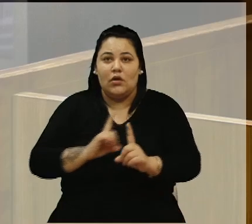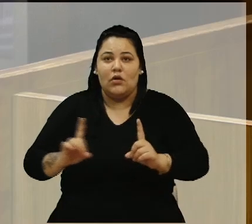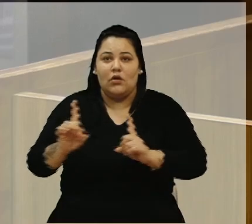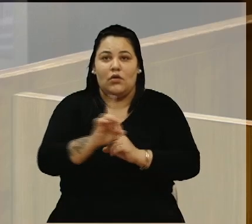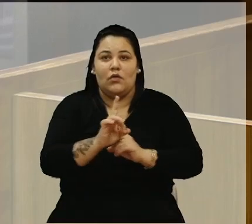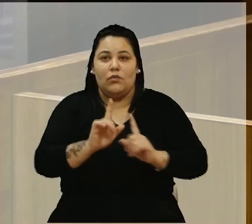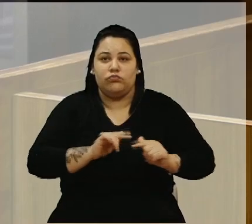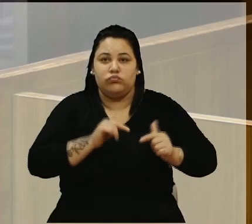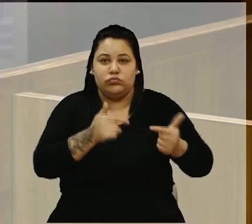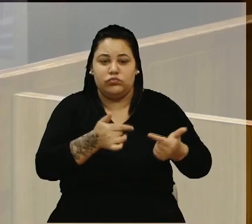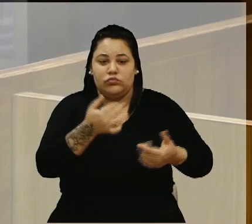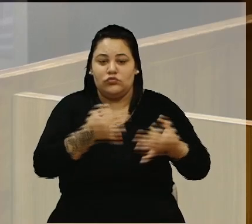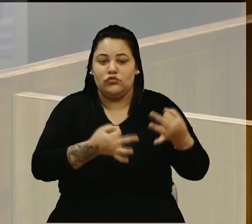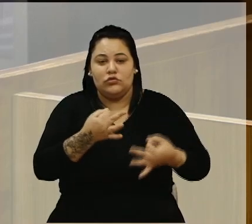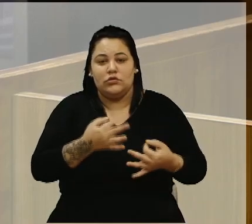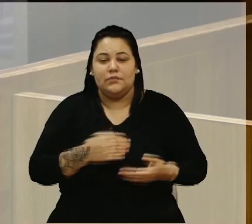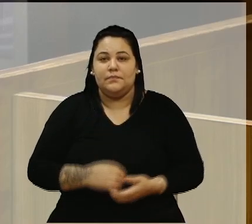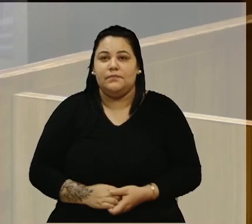judiciais.